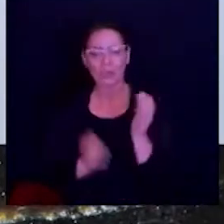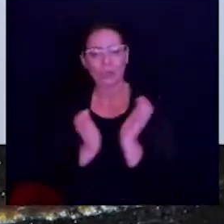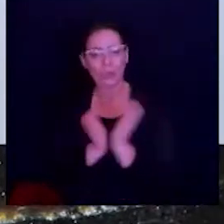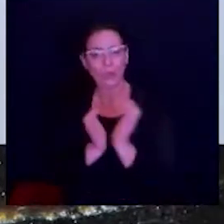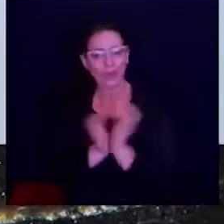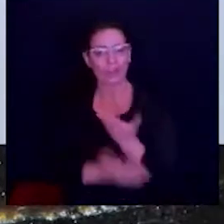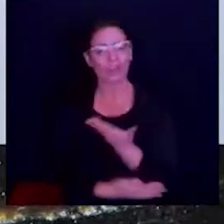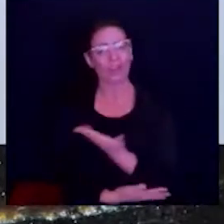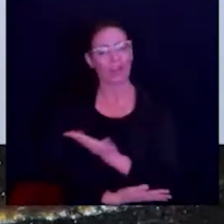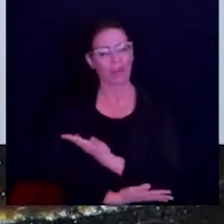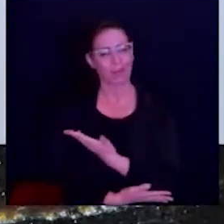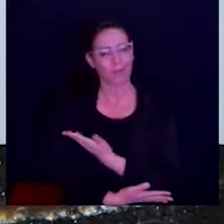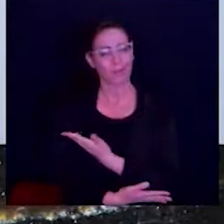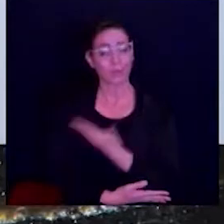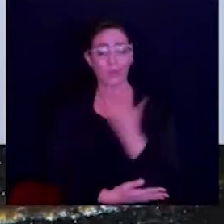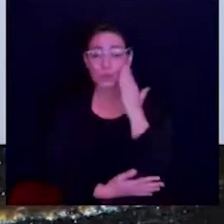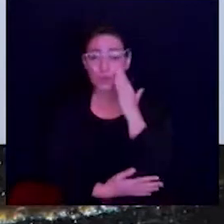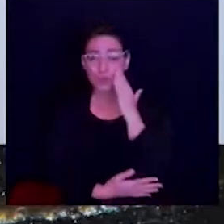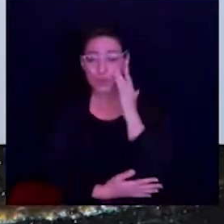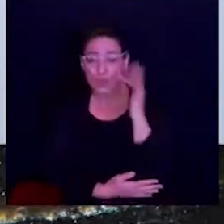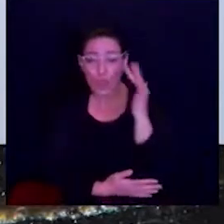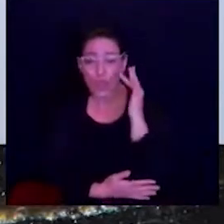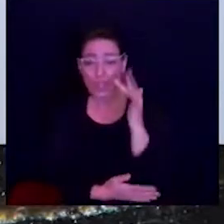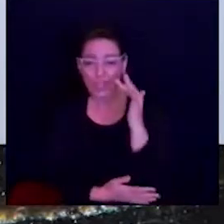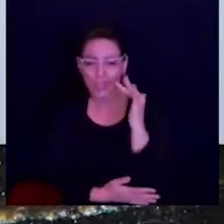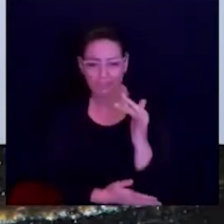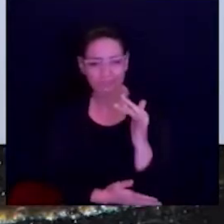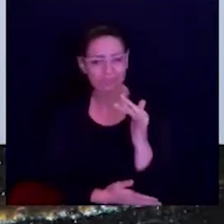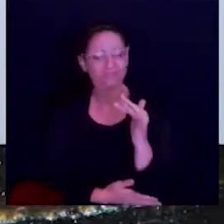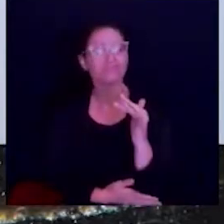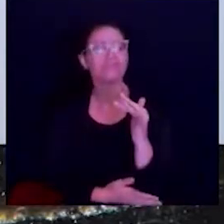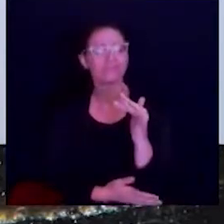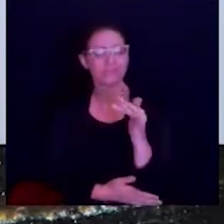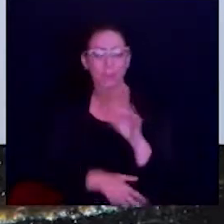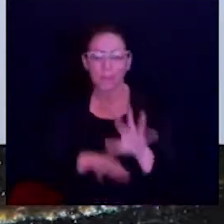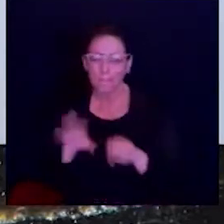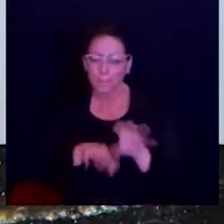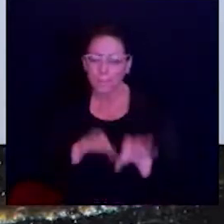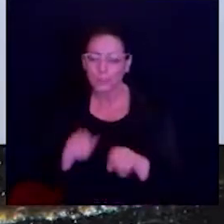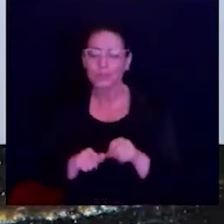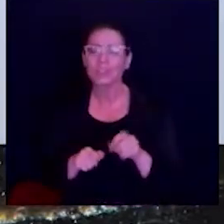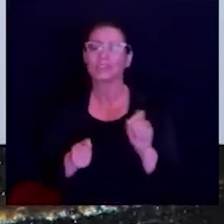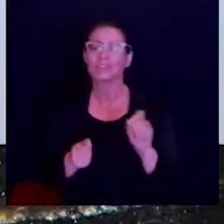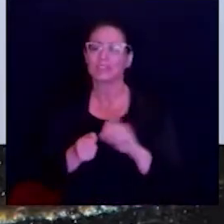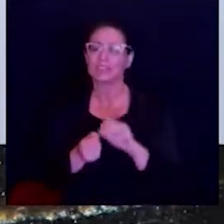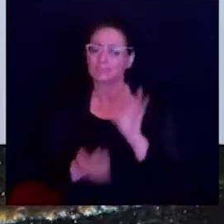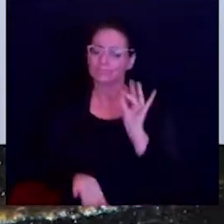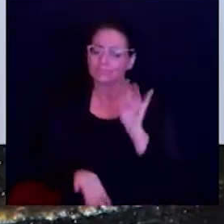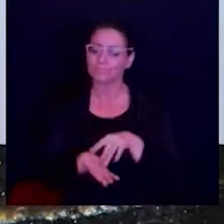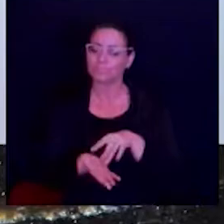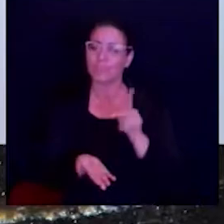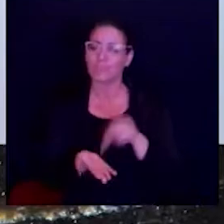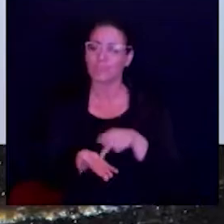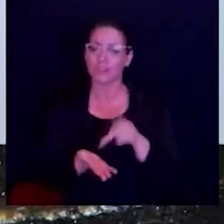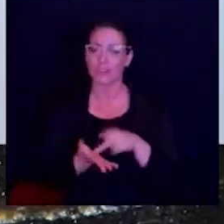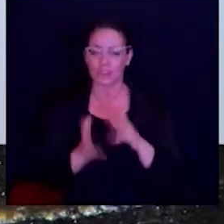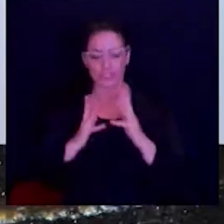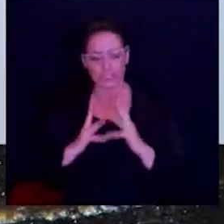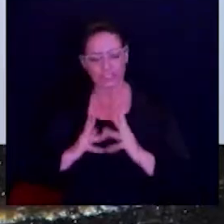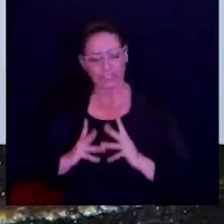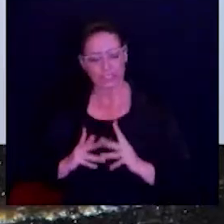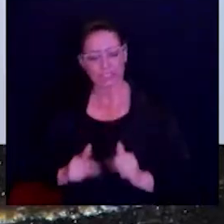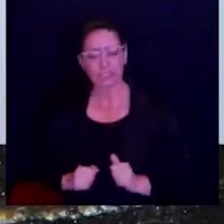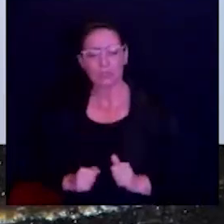amiga. Sonhem e procurem realizar esses sonhos. Sejam honestos e